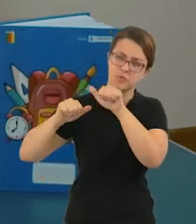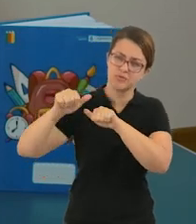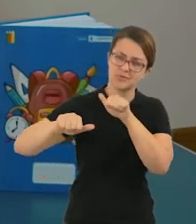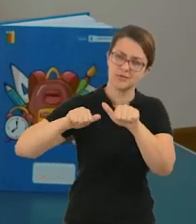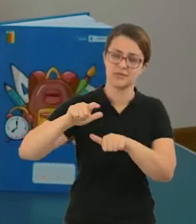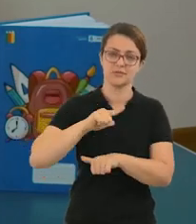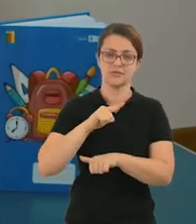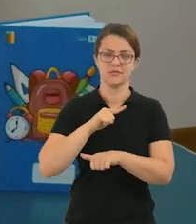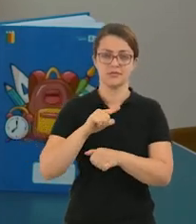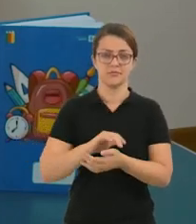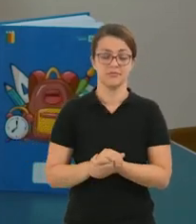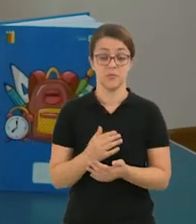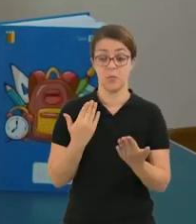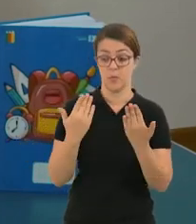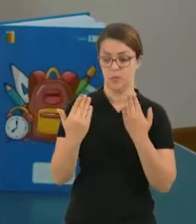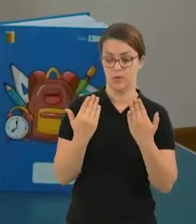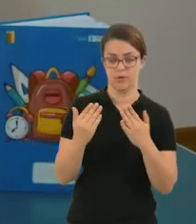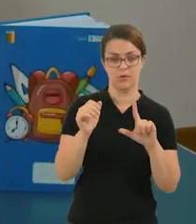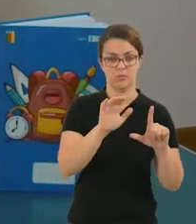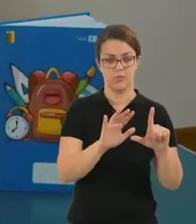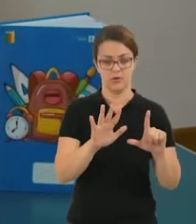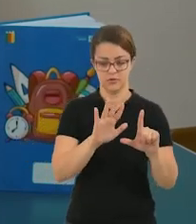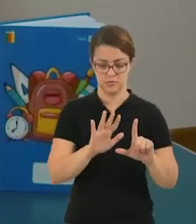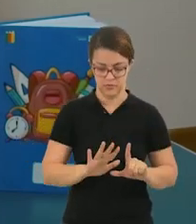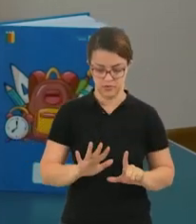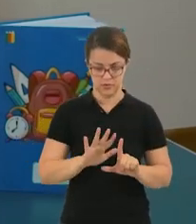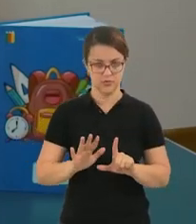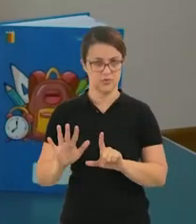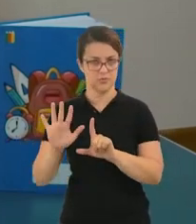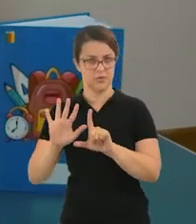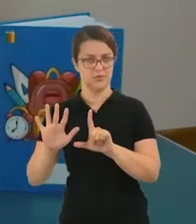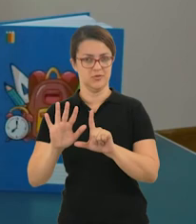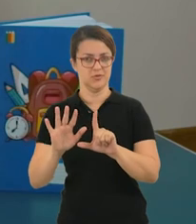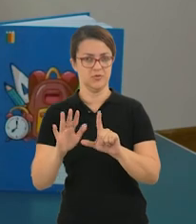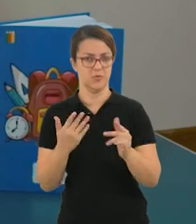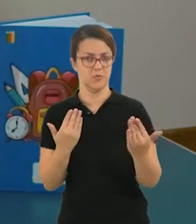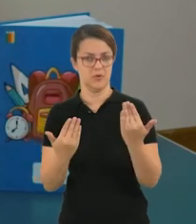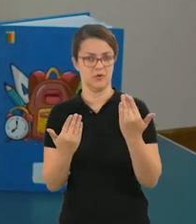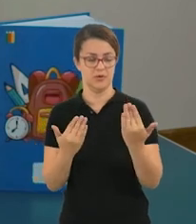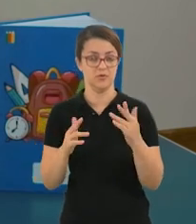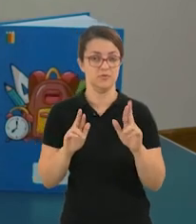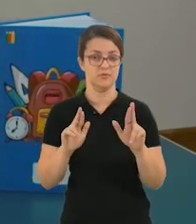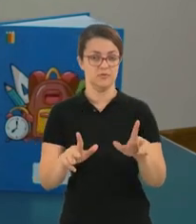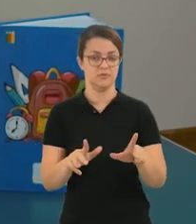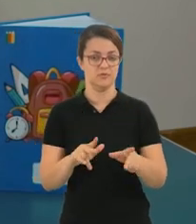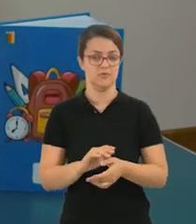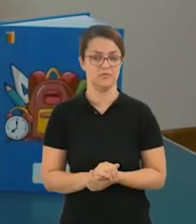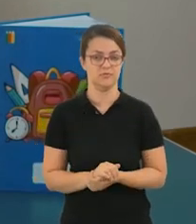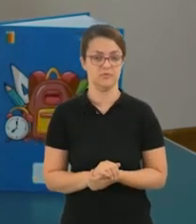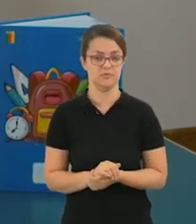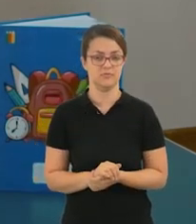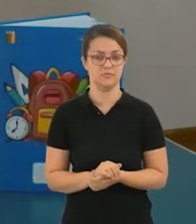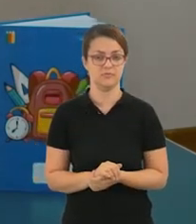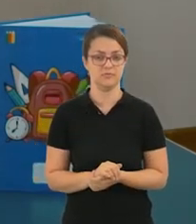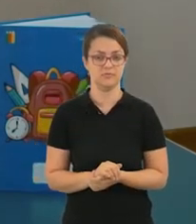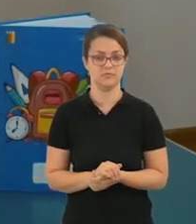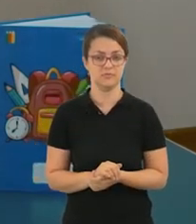foram? Então você vai comparar uma imagem a outra imagem e vai tirar suas conclusões, aquilo que você viu de